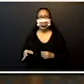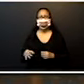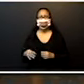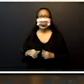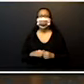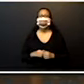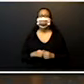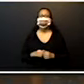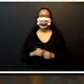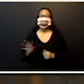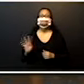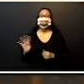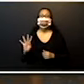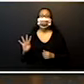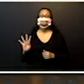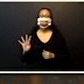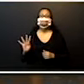quarta.